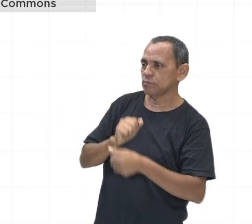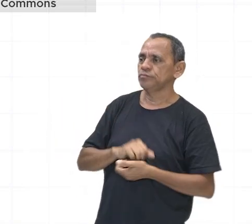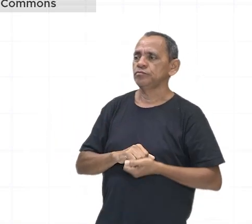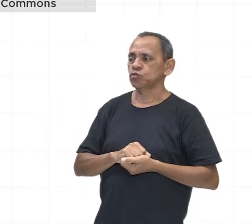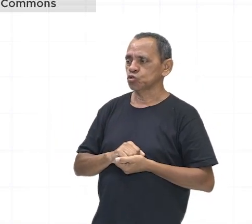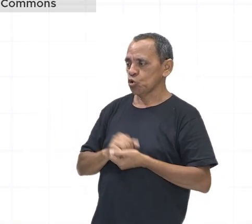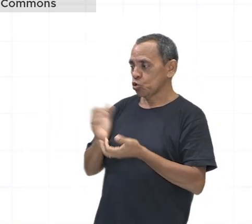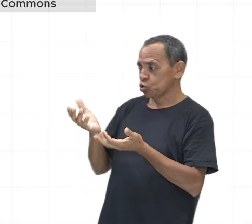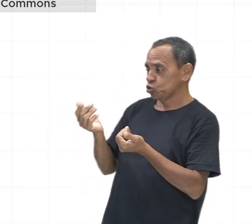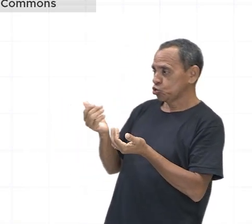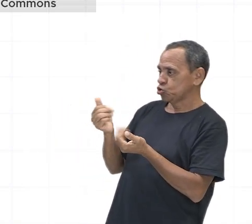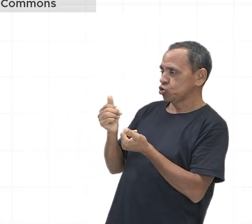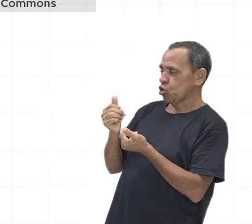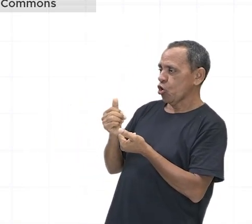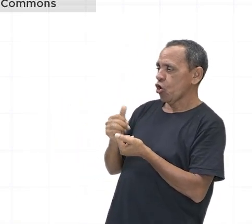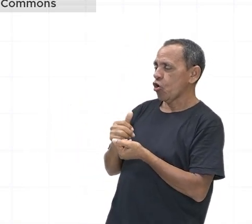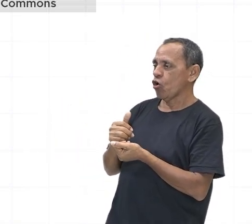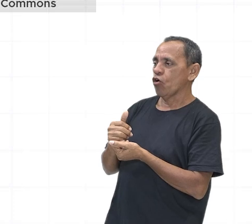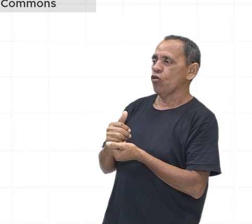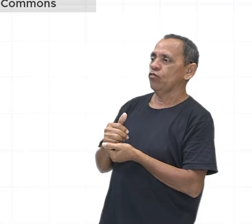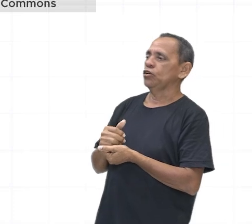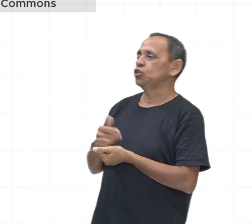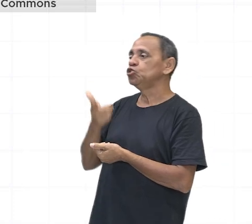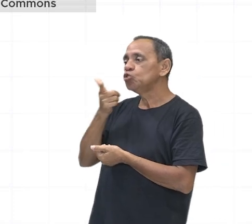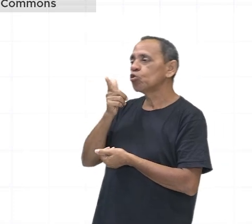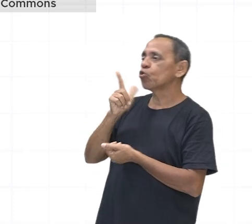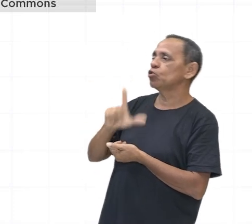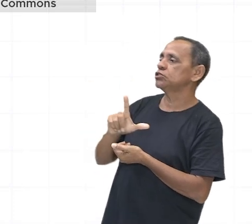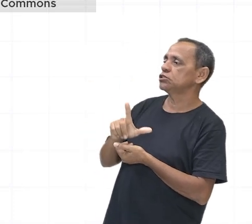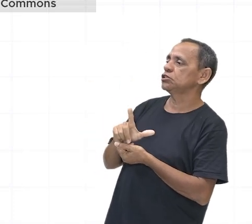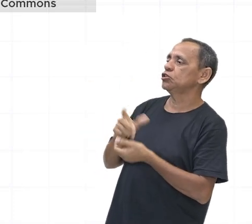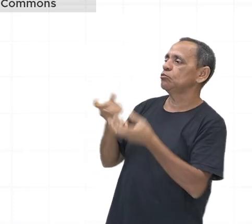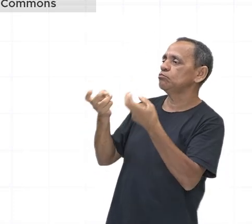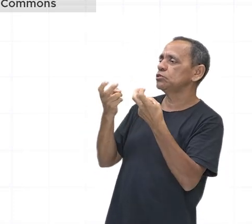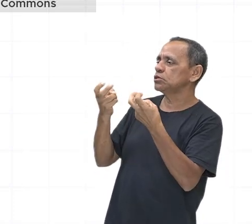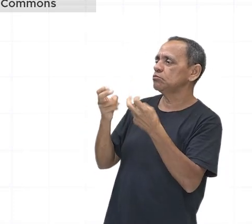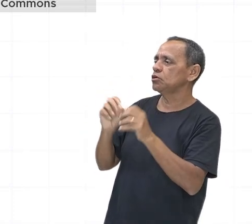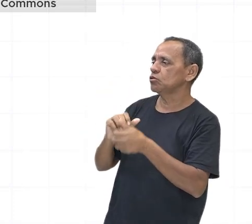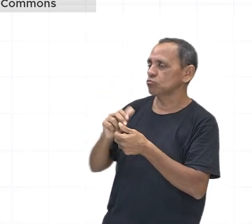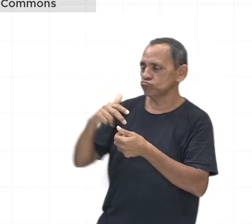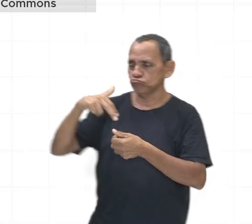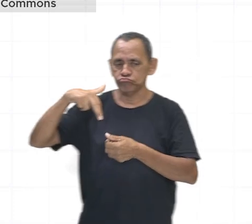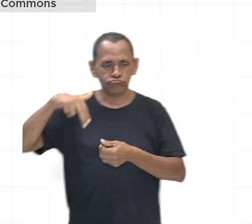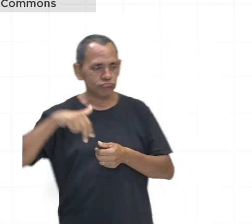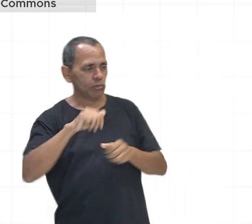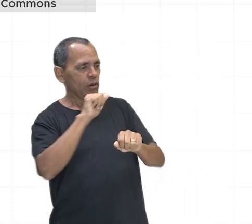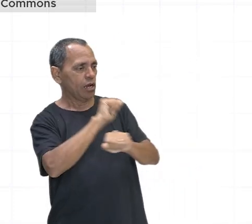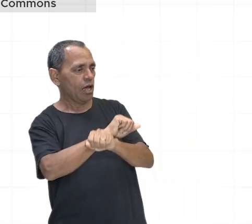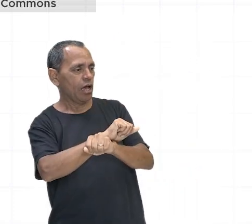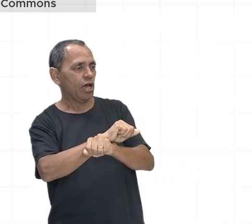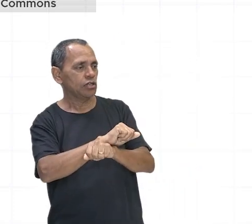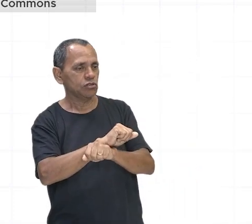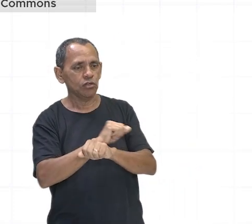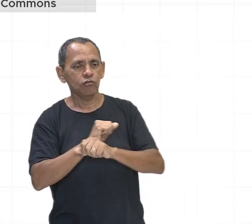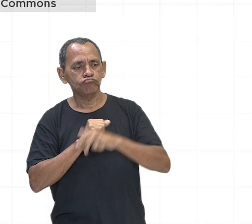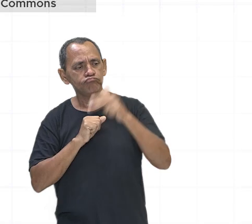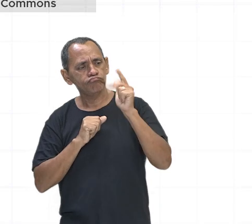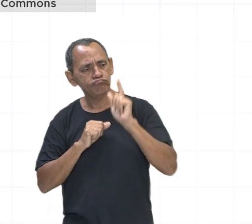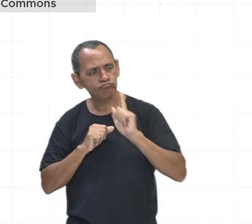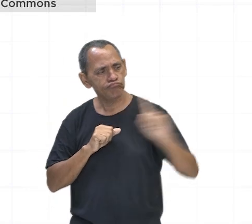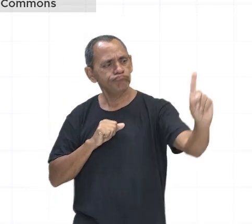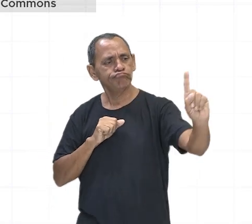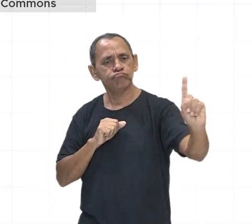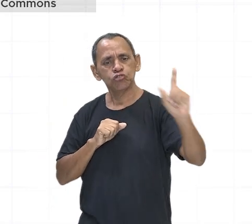a passividade do mestre, foi embora gritando, morrendo de ódio. Os alunos,